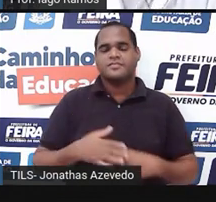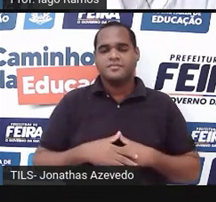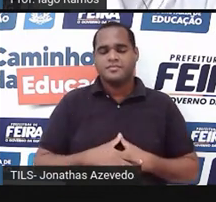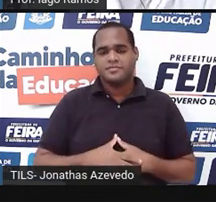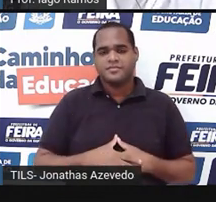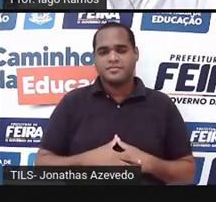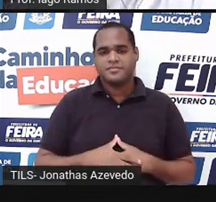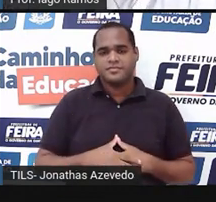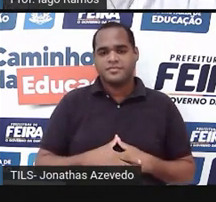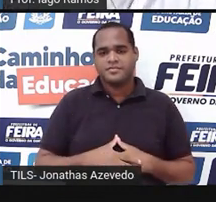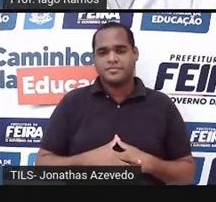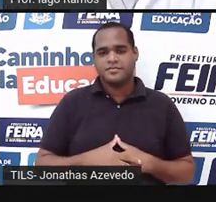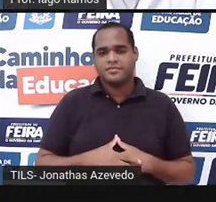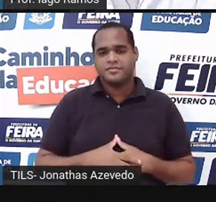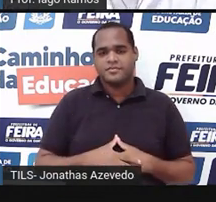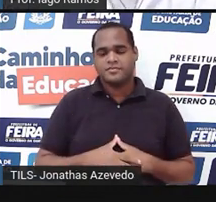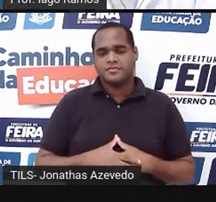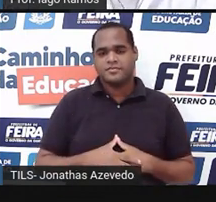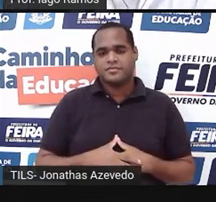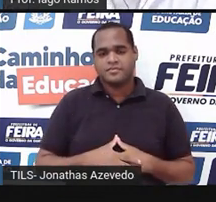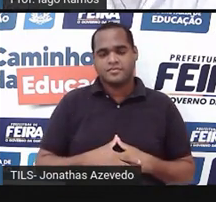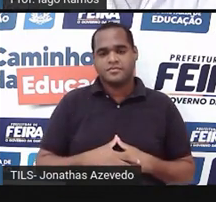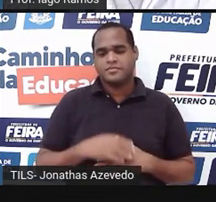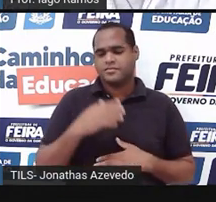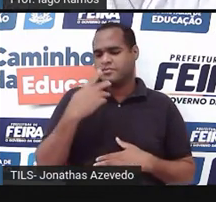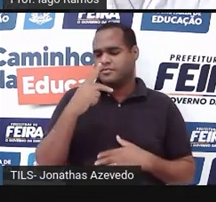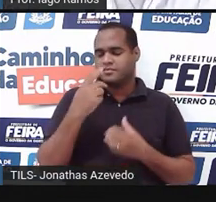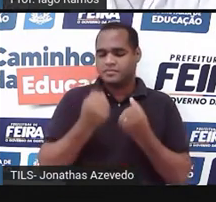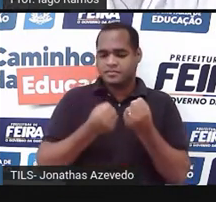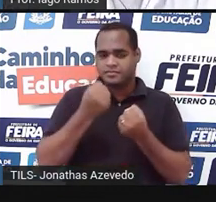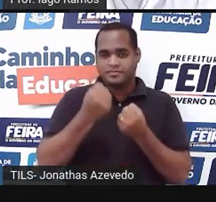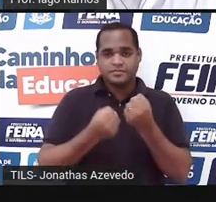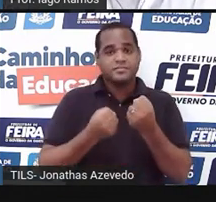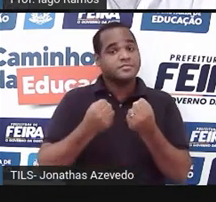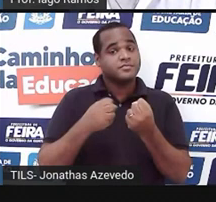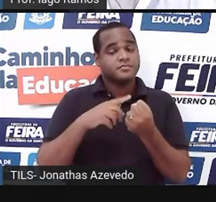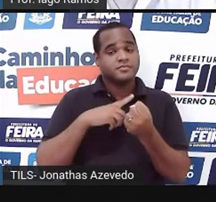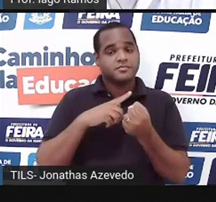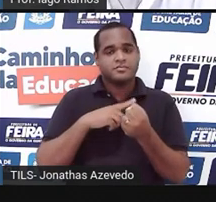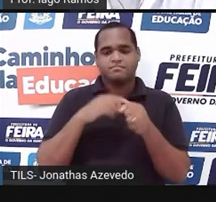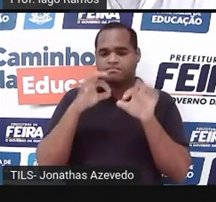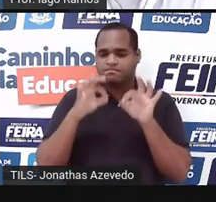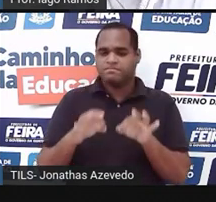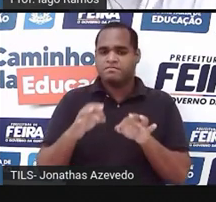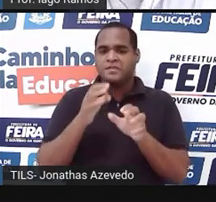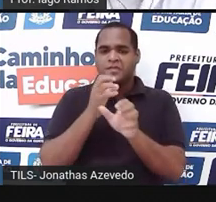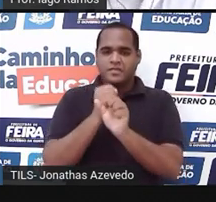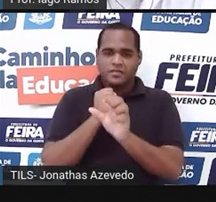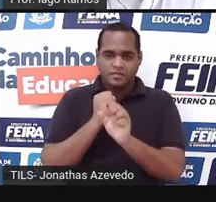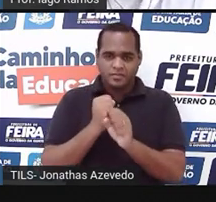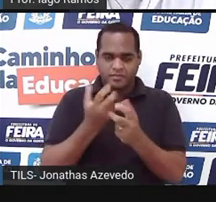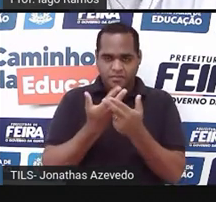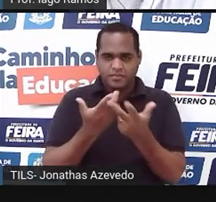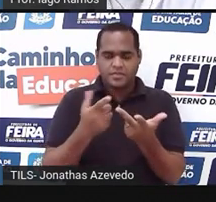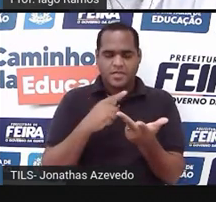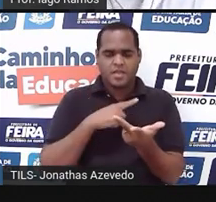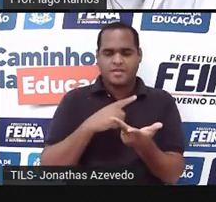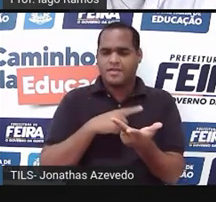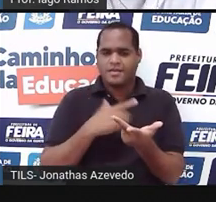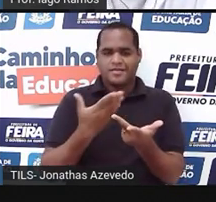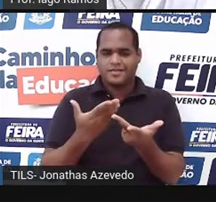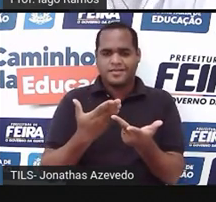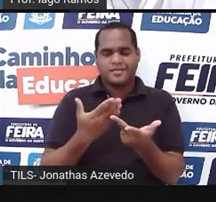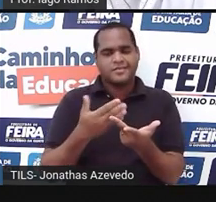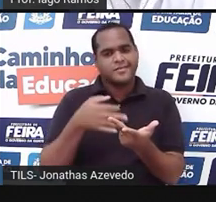só que assim ó seu veículo foi abastecido com uma certa quantidade de combustível e